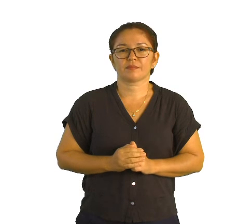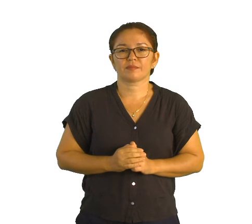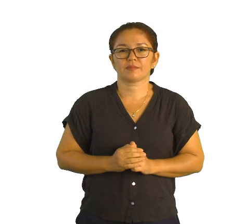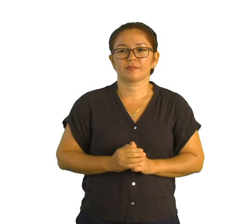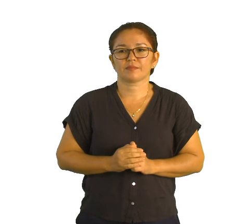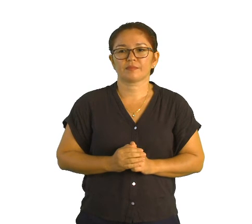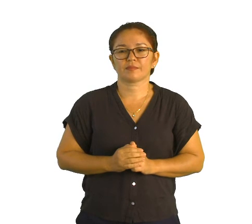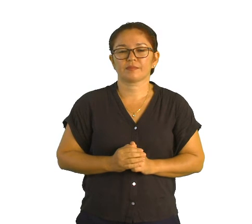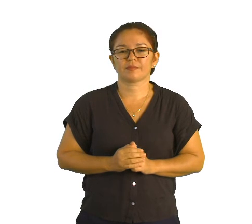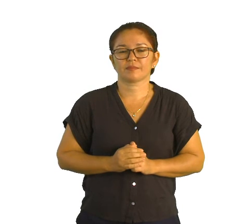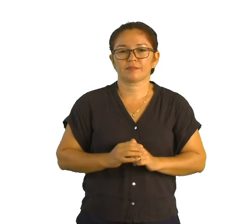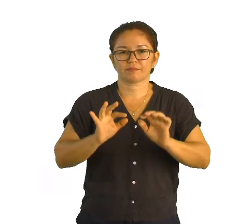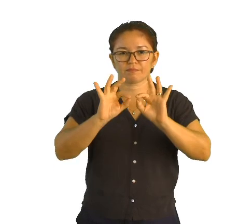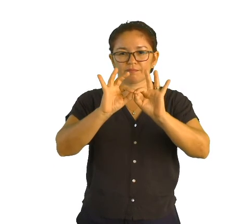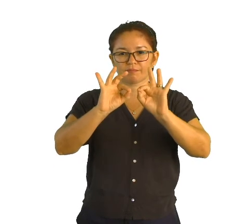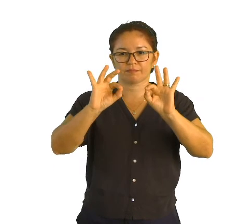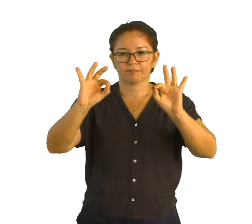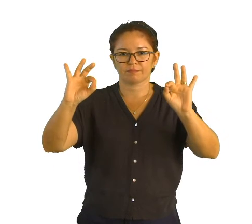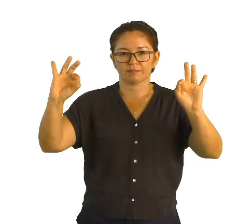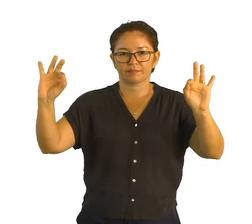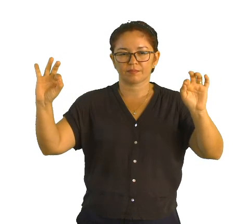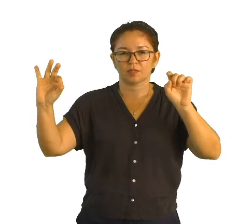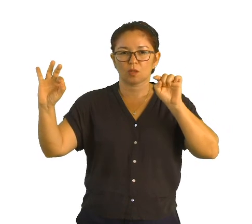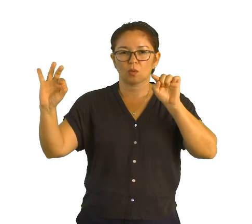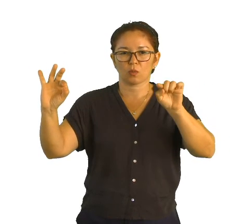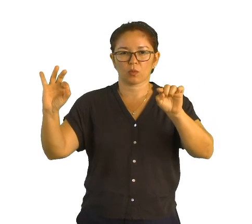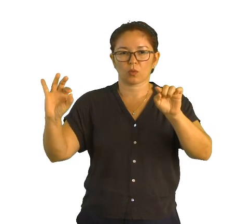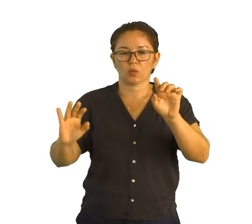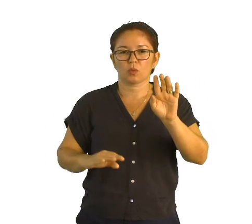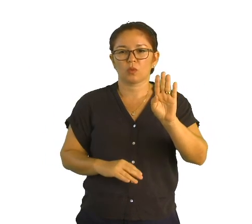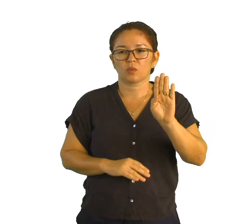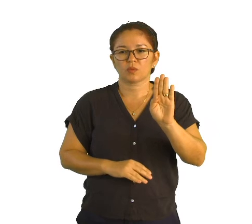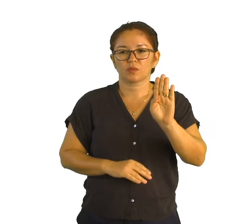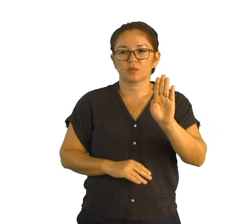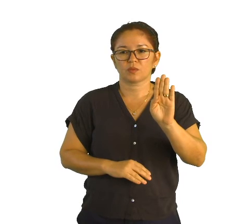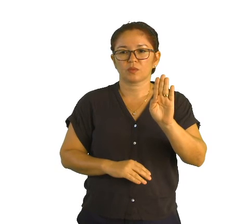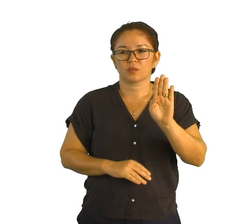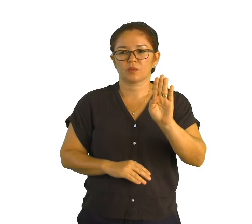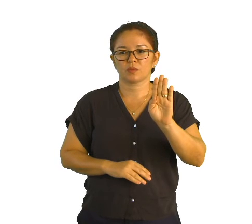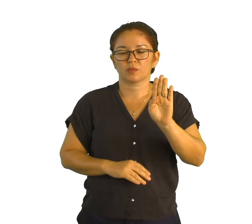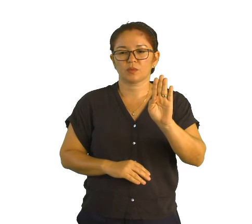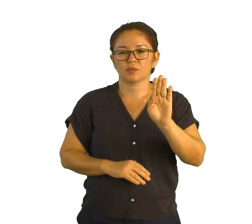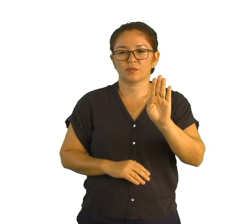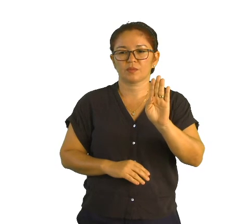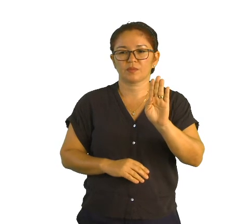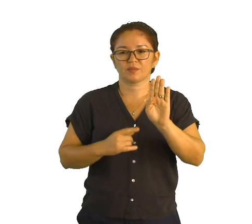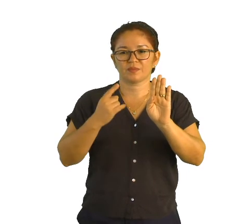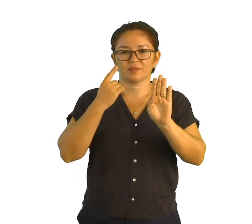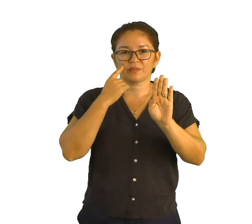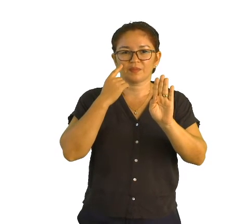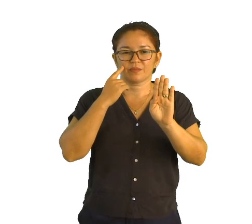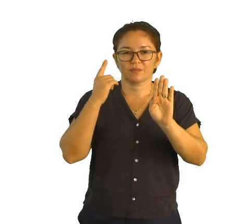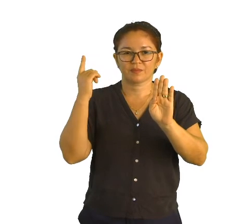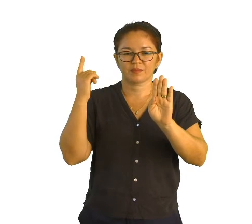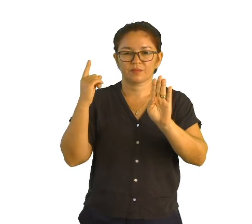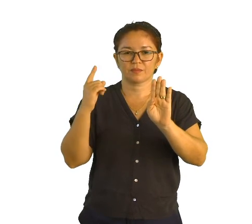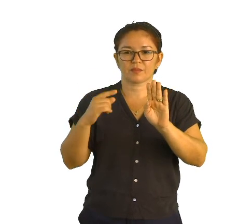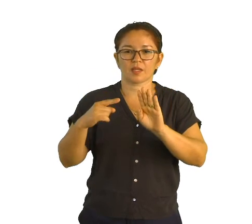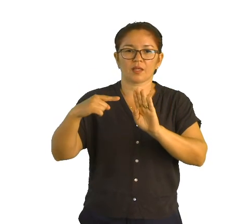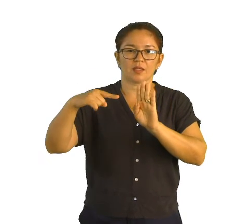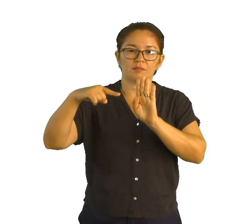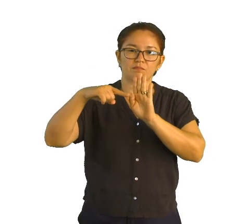e a parte da reta que, partindo de B, passa por A. Nesse